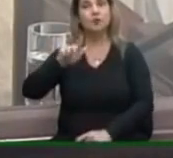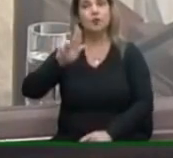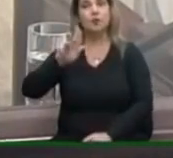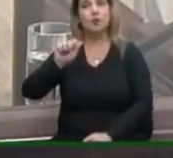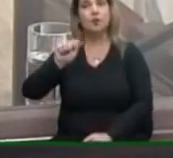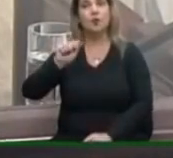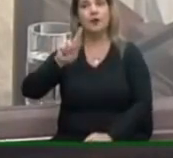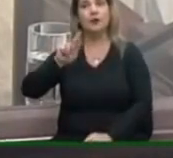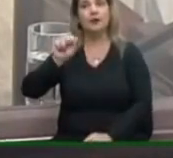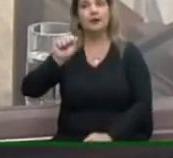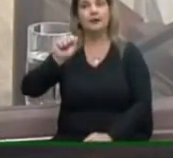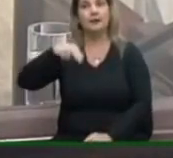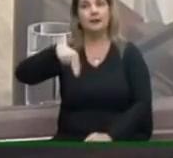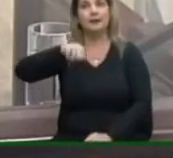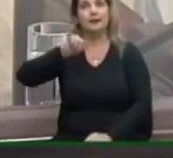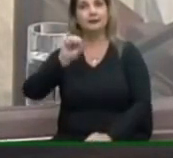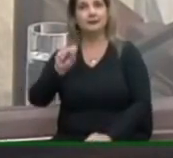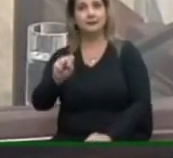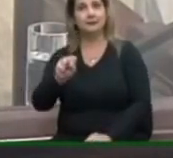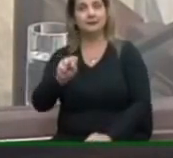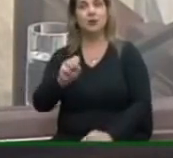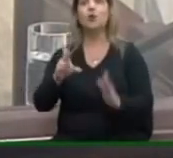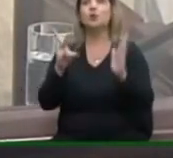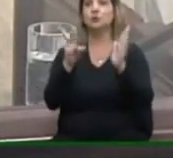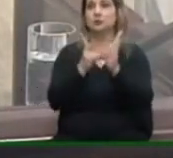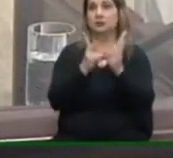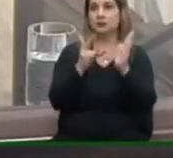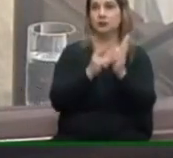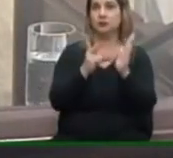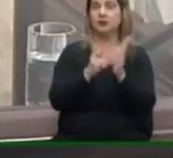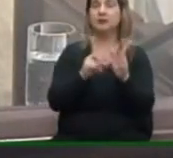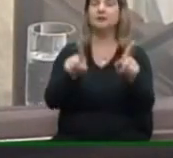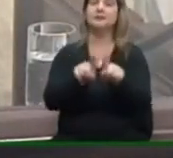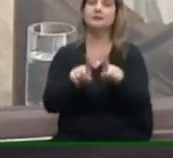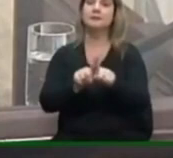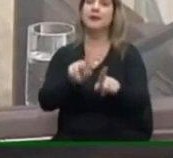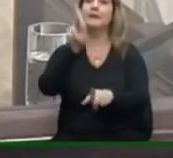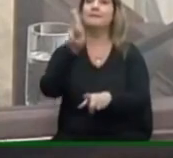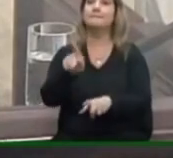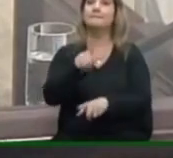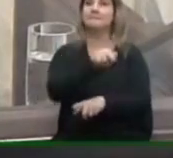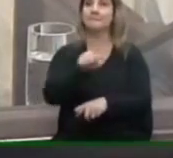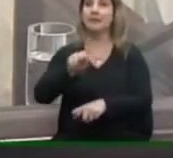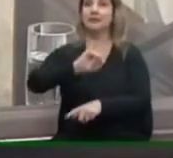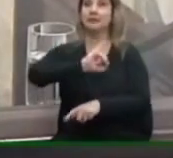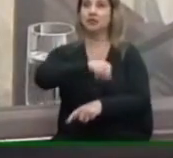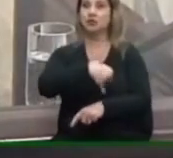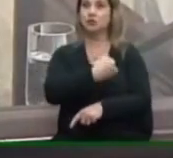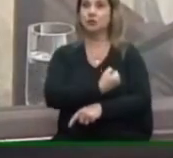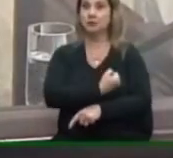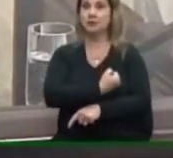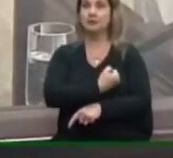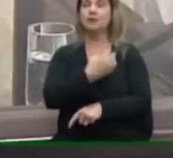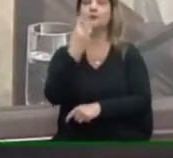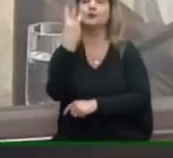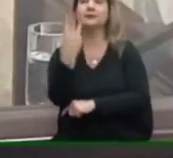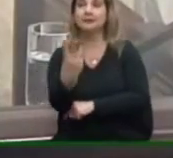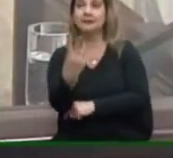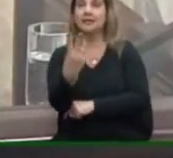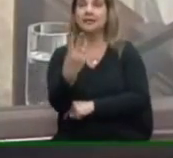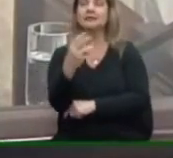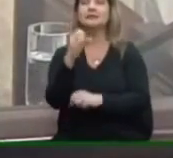tanto os indígenas quantos padres jesuítas durante três anos